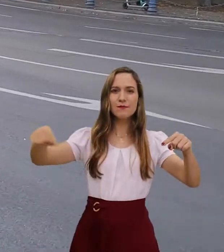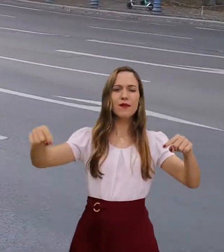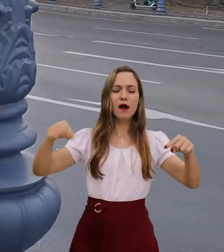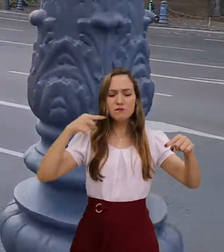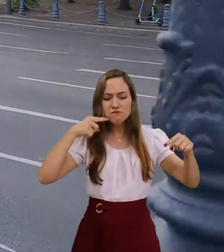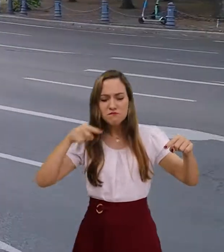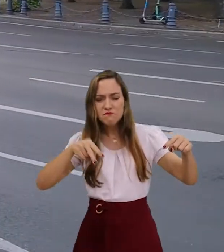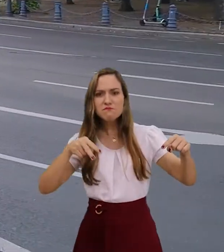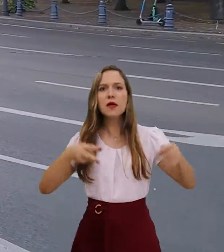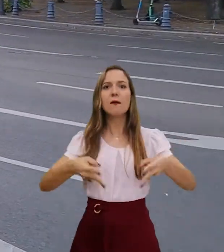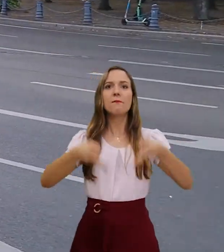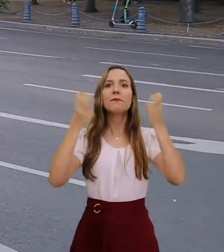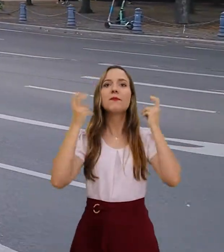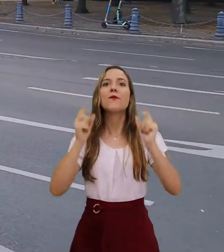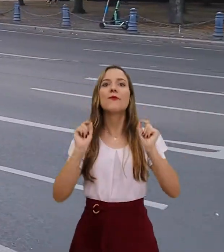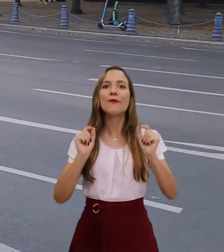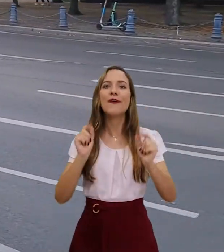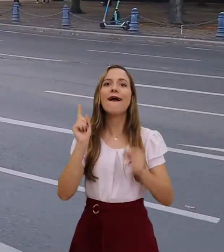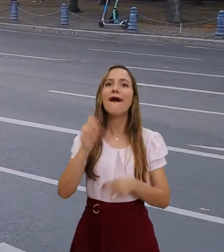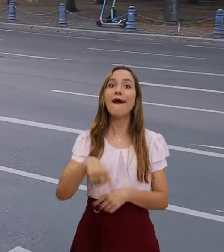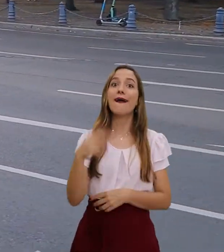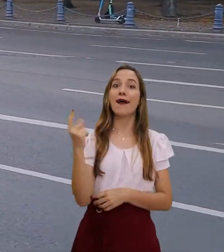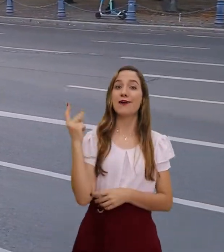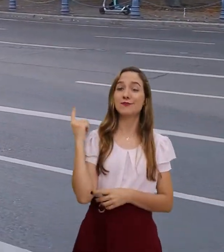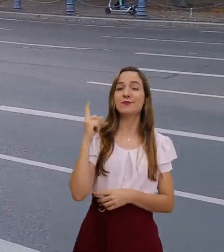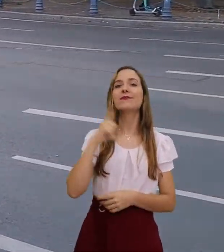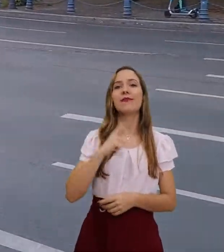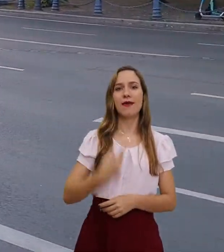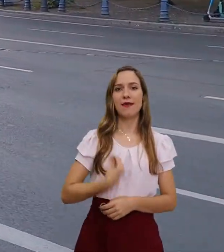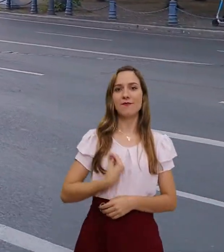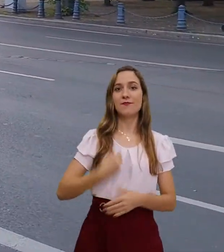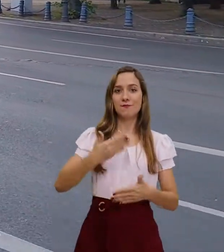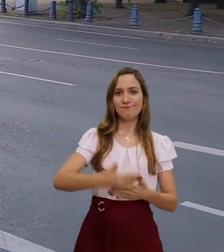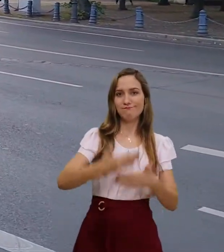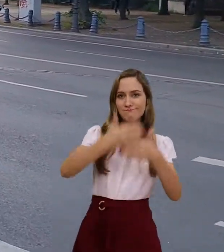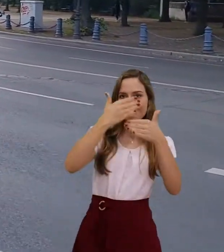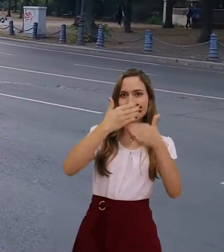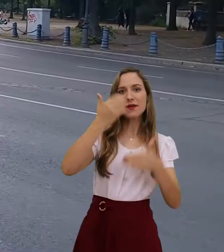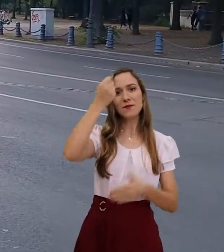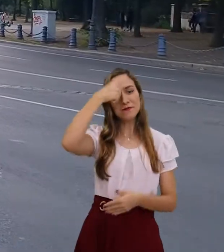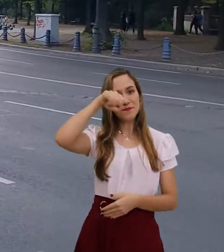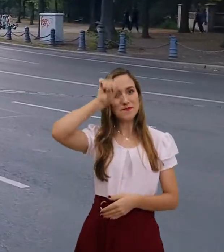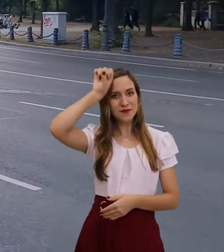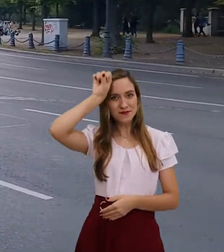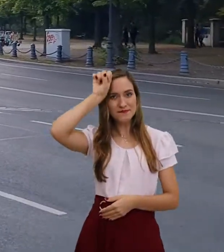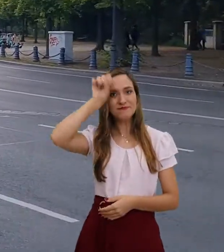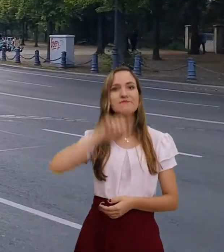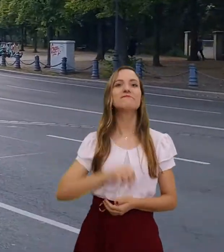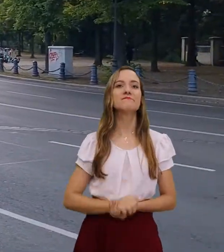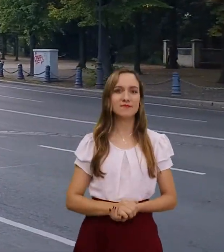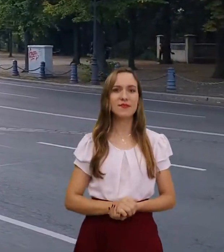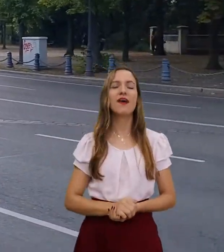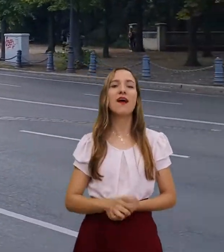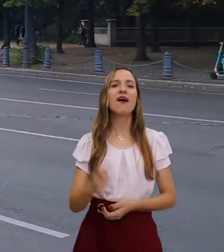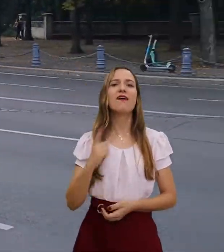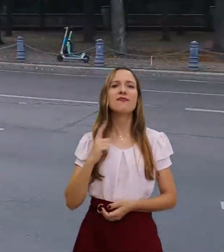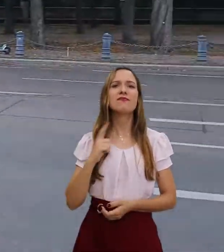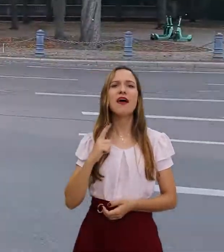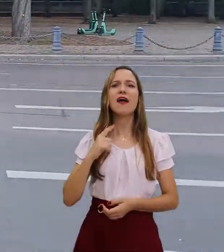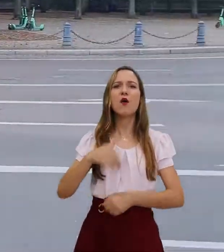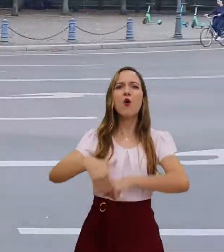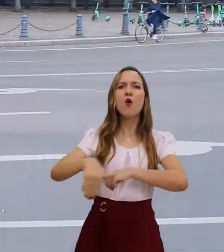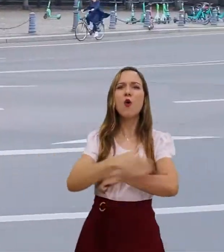não faz parte da rua em si. Então, aqui era onde ficava o Muro de Berlim. Ele se estende até o final da